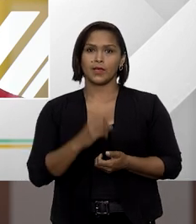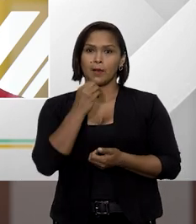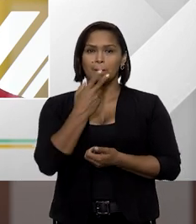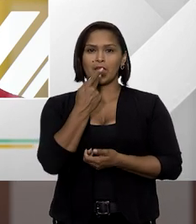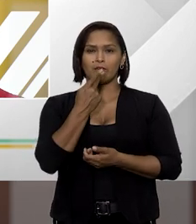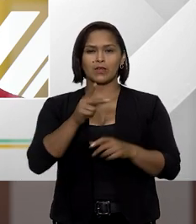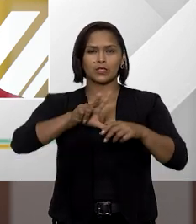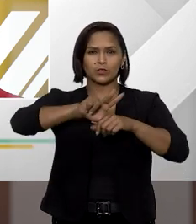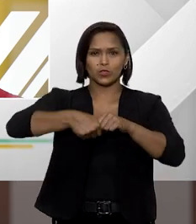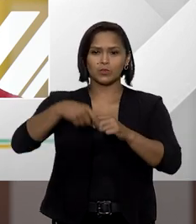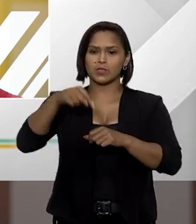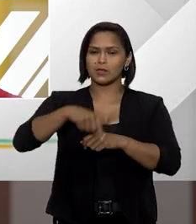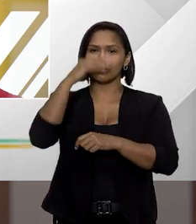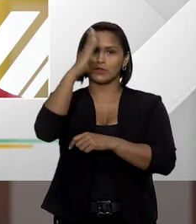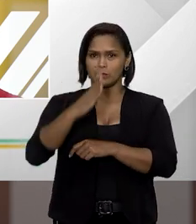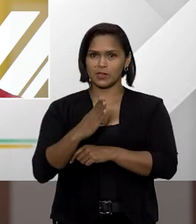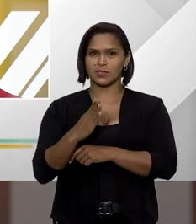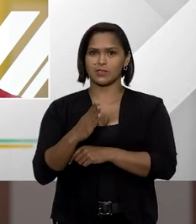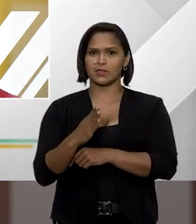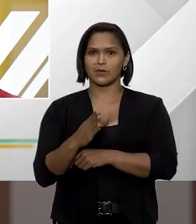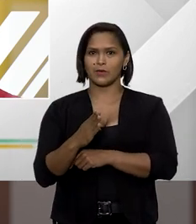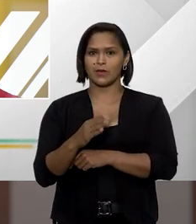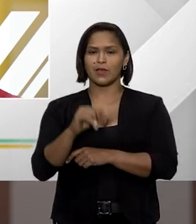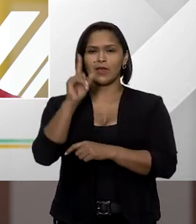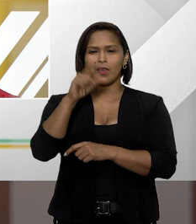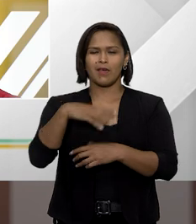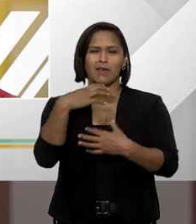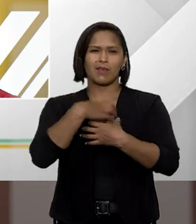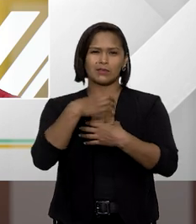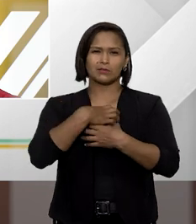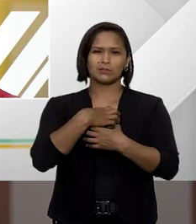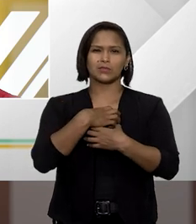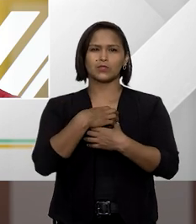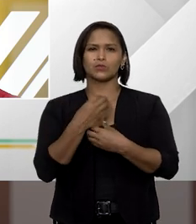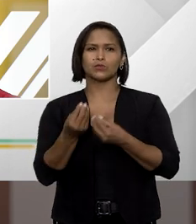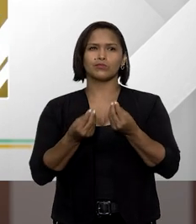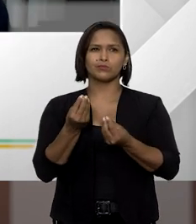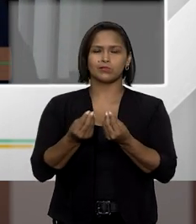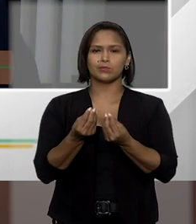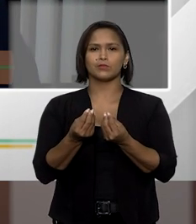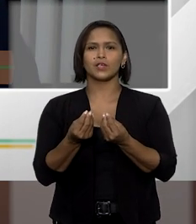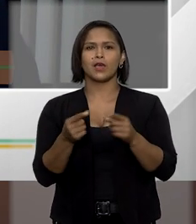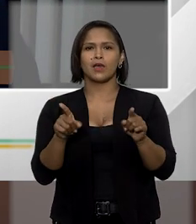Veja, falar de corrupção no nosso país é uma situação até um tanto quanto